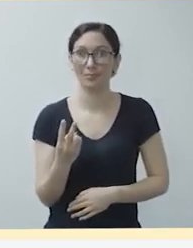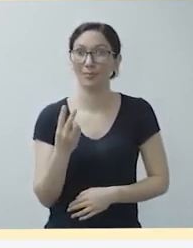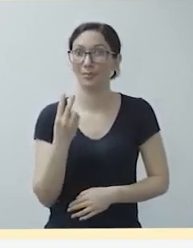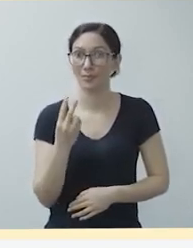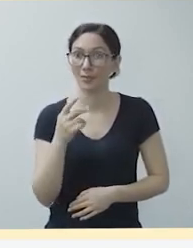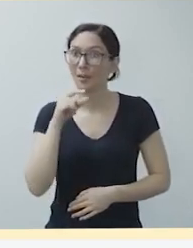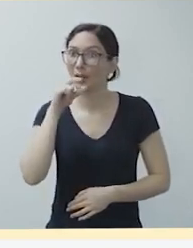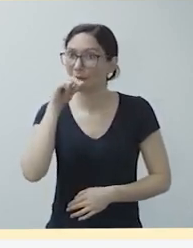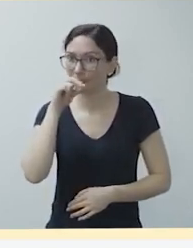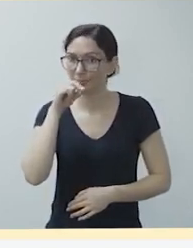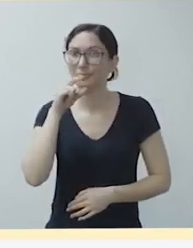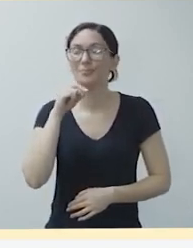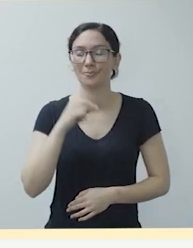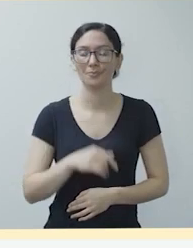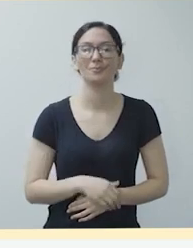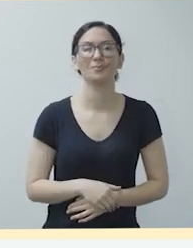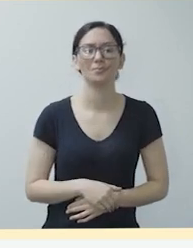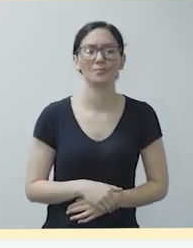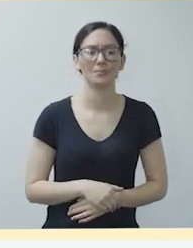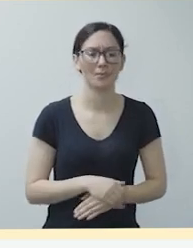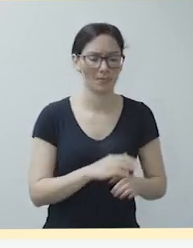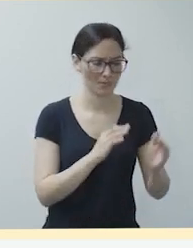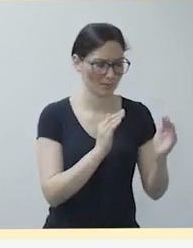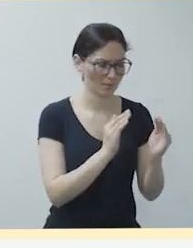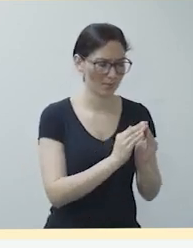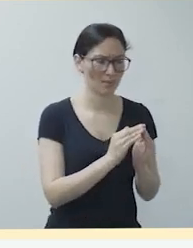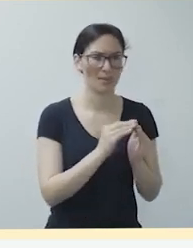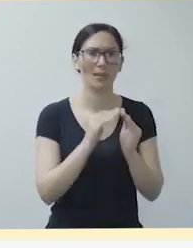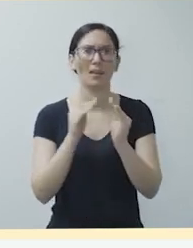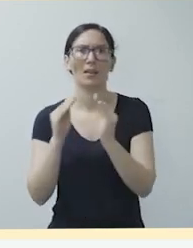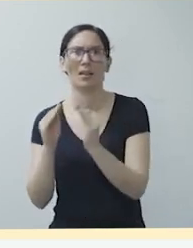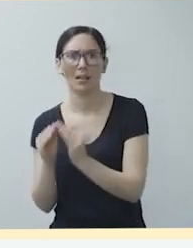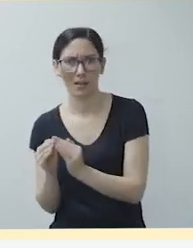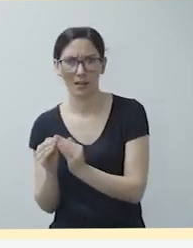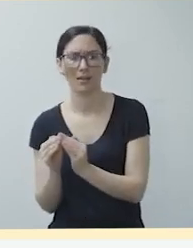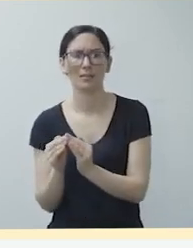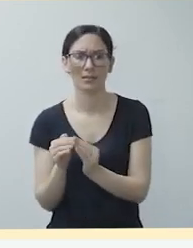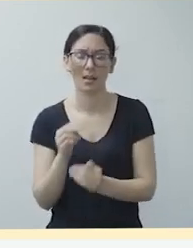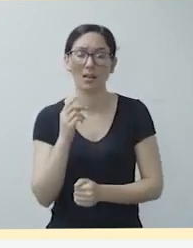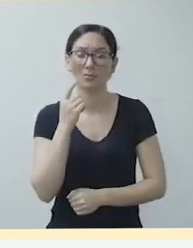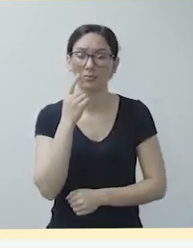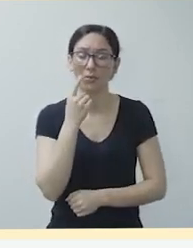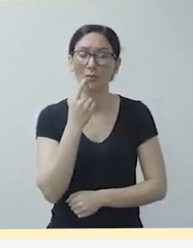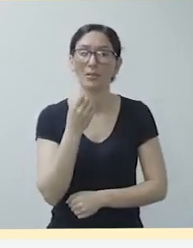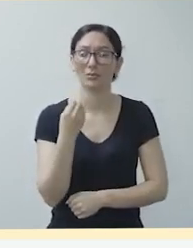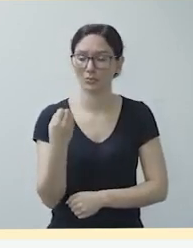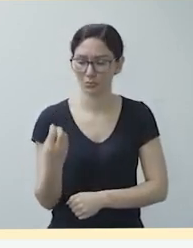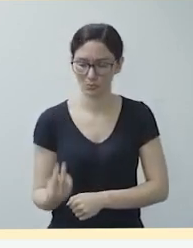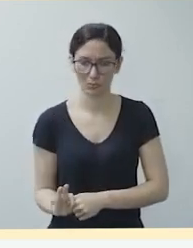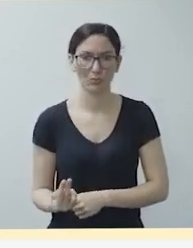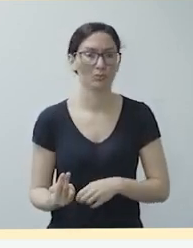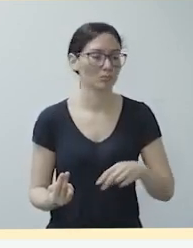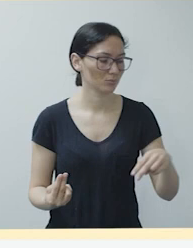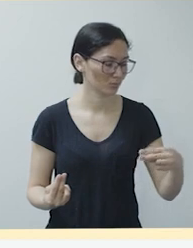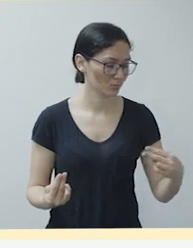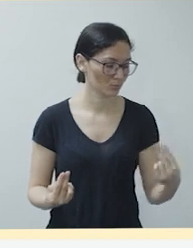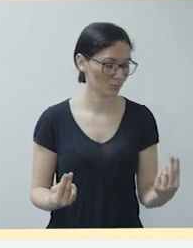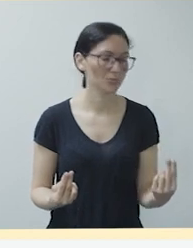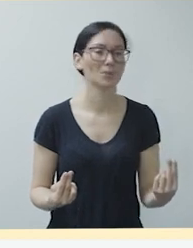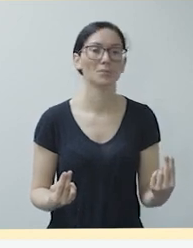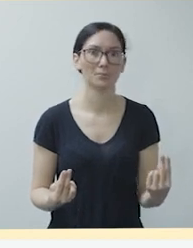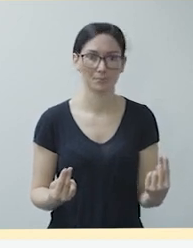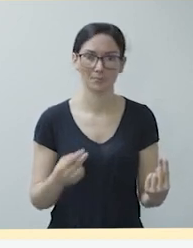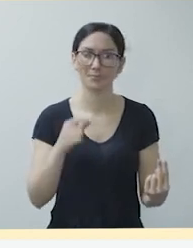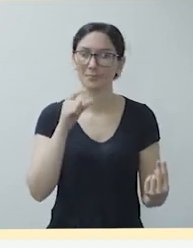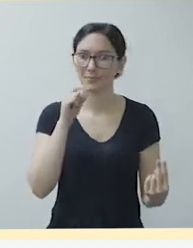dois passarinhos. Então, em cada casinha, na frente de cada casinha, nós temos dois passarinhos,